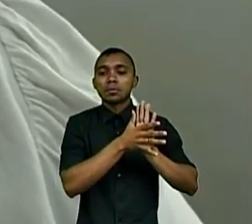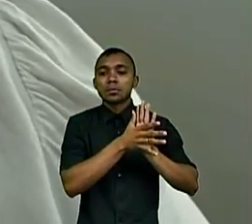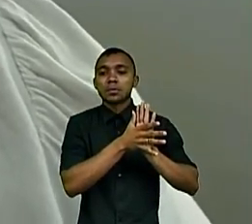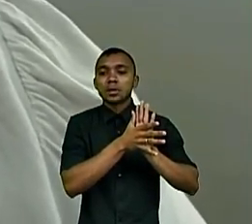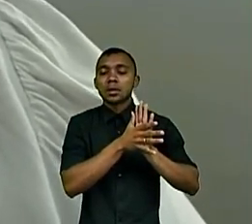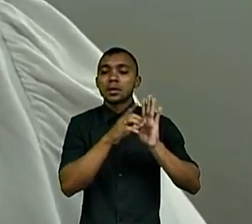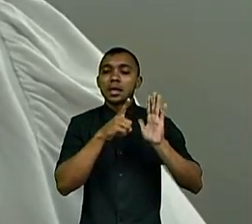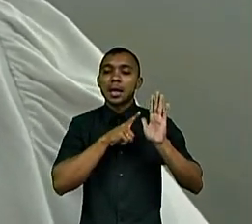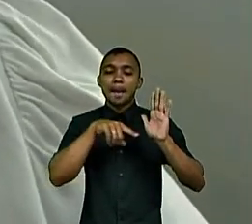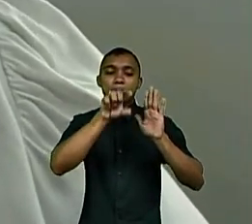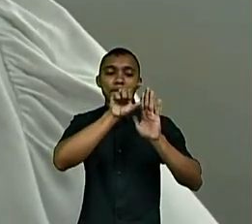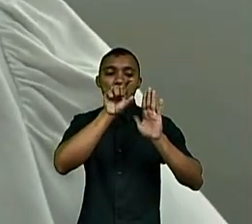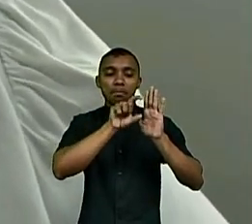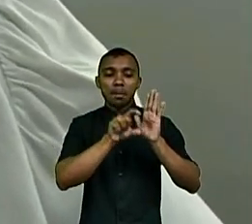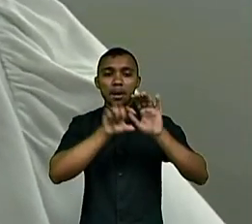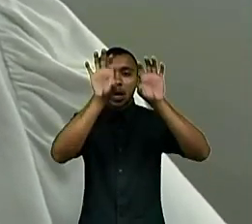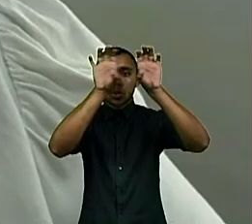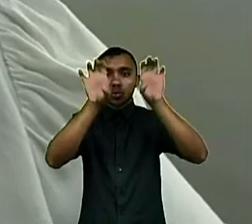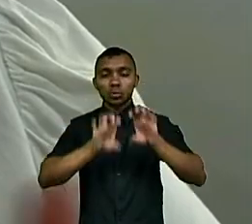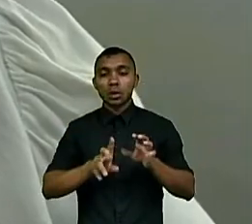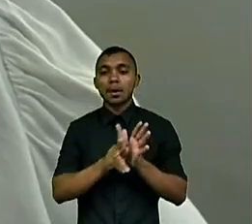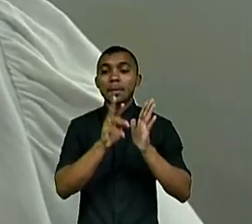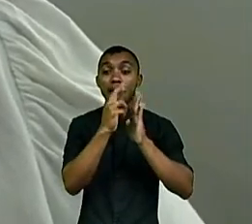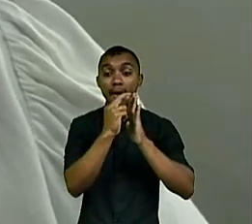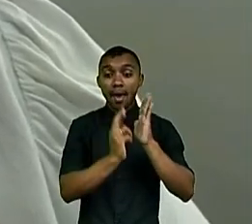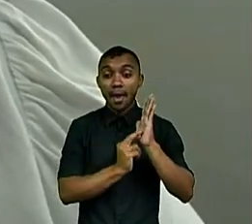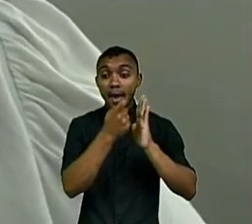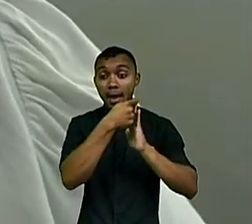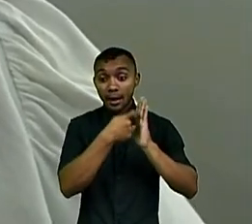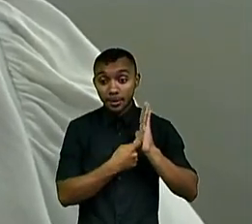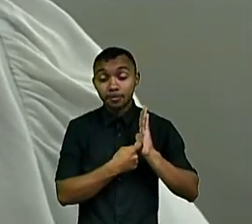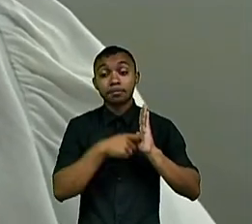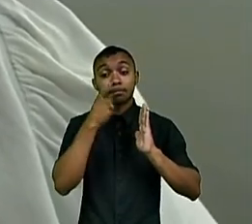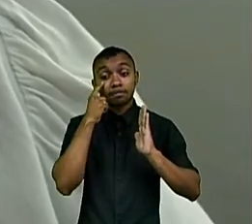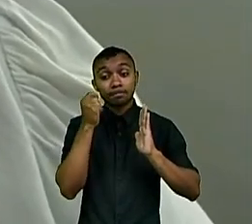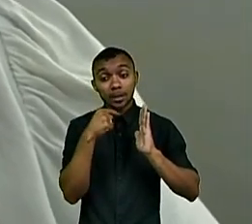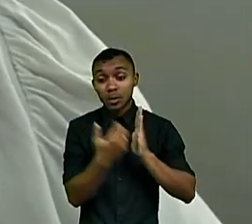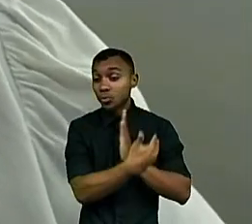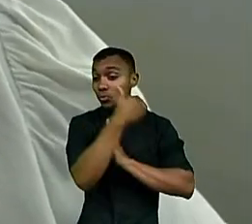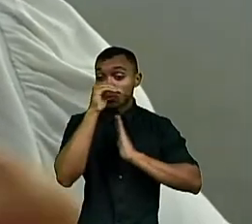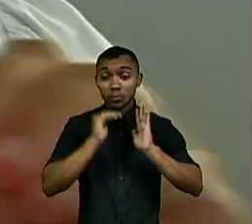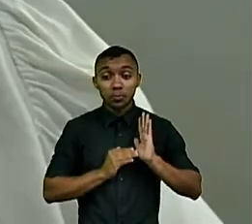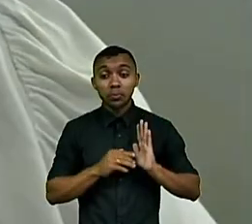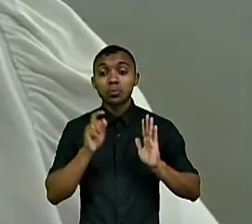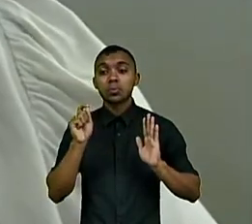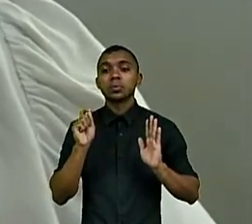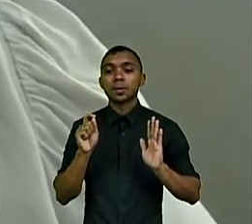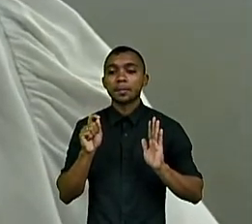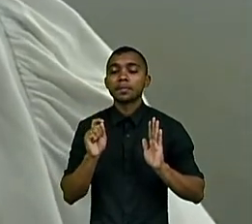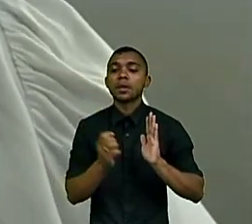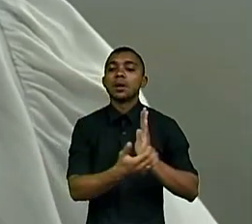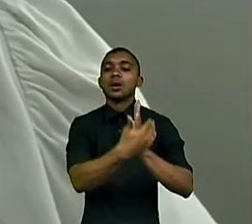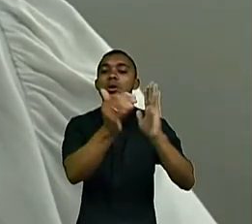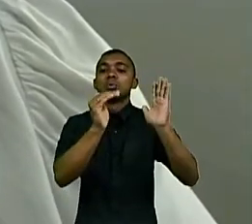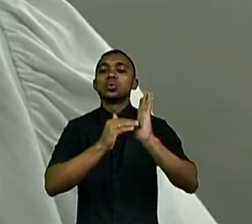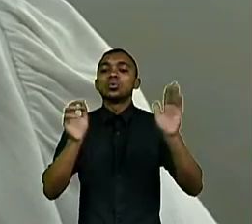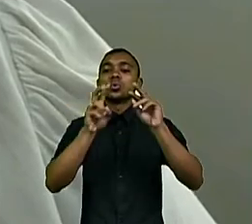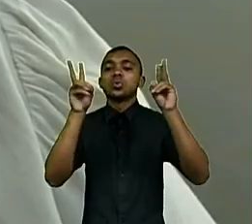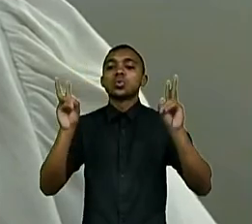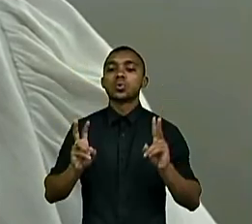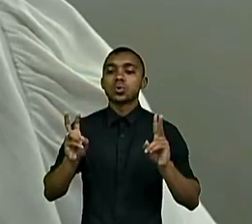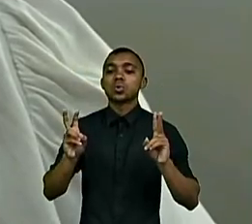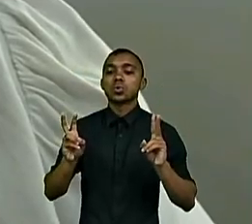finalidade Ok isso tudo relacionado Lógico é a temática